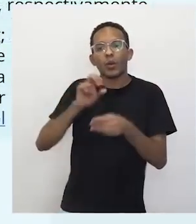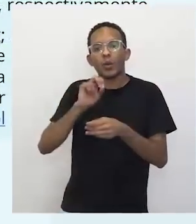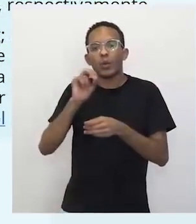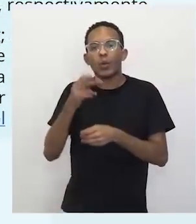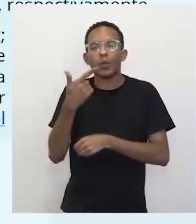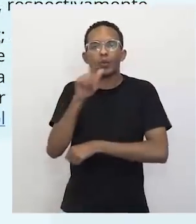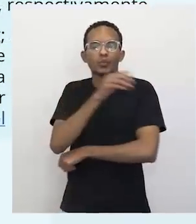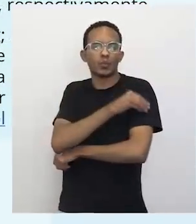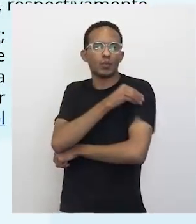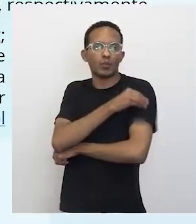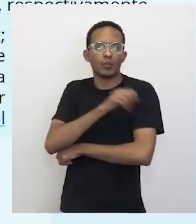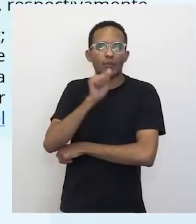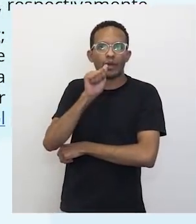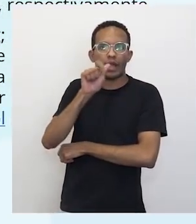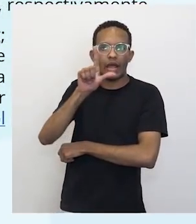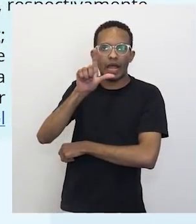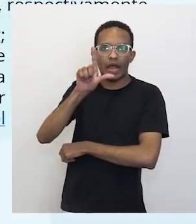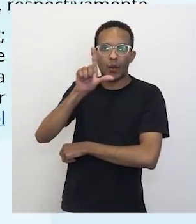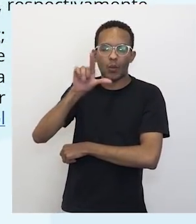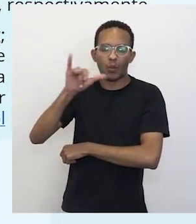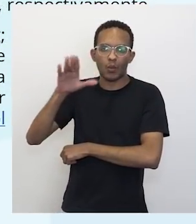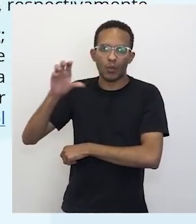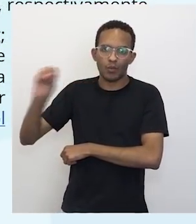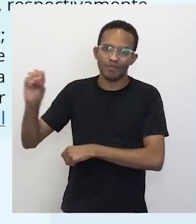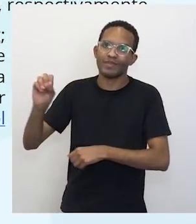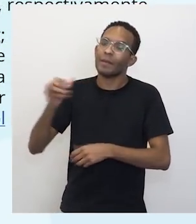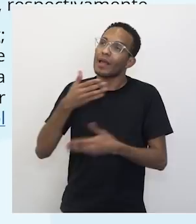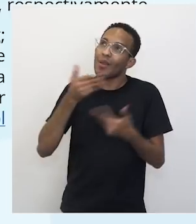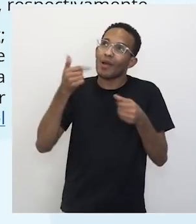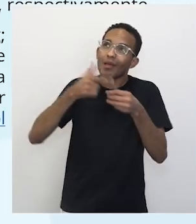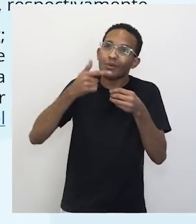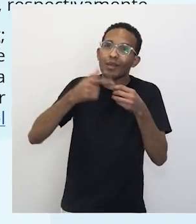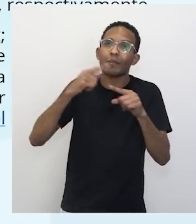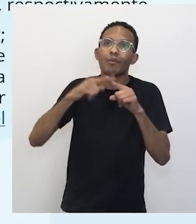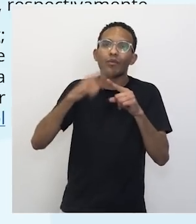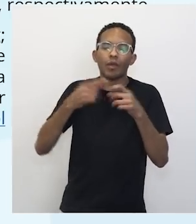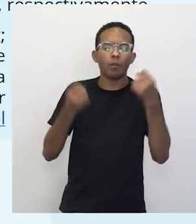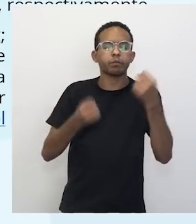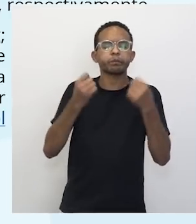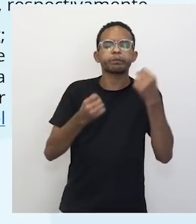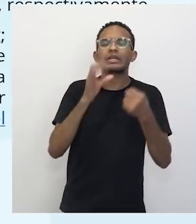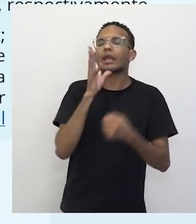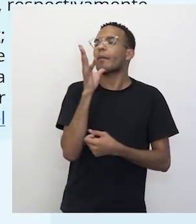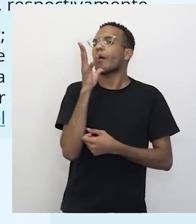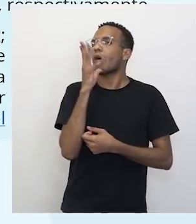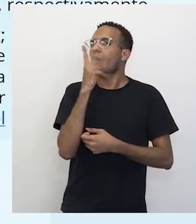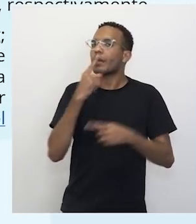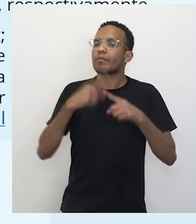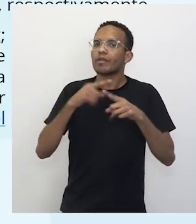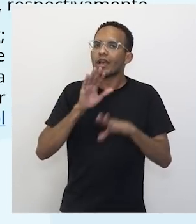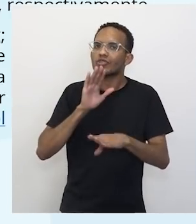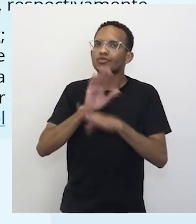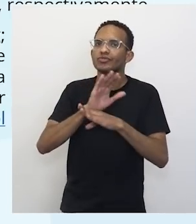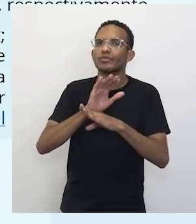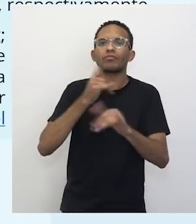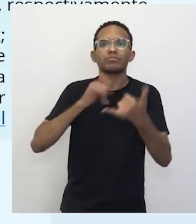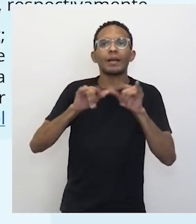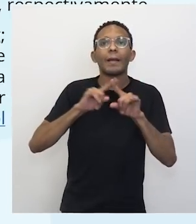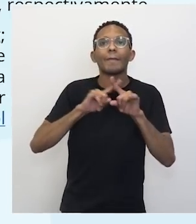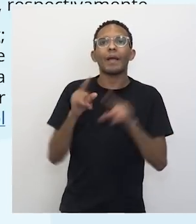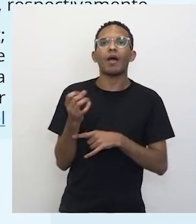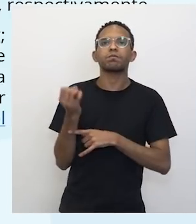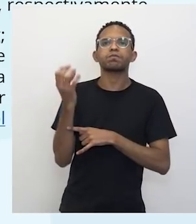ou o álcool? Em rendimento é a gasolina, porque meu carro vai andar mais, porque a gasolina tem maior poder calorífico. E